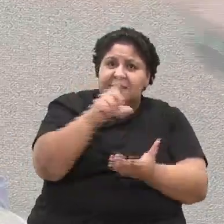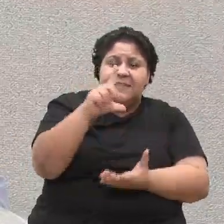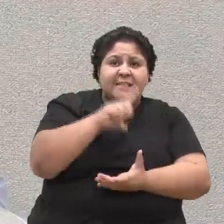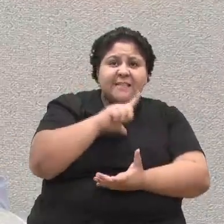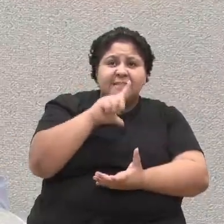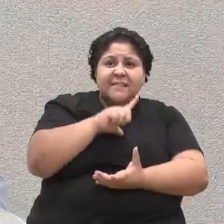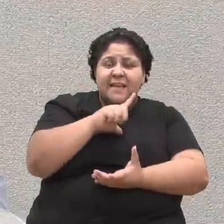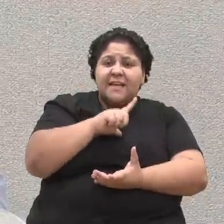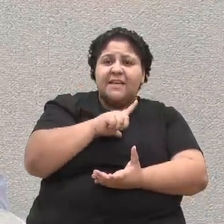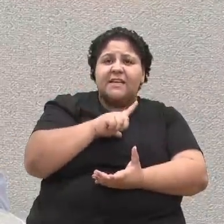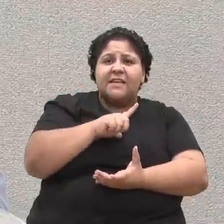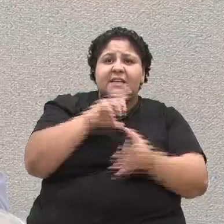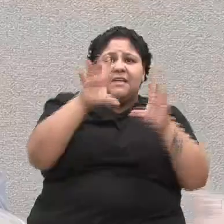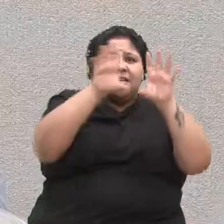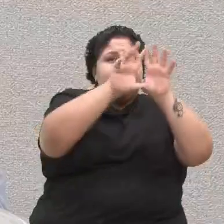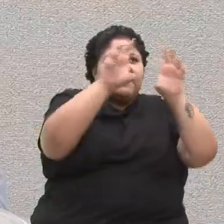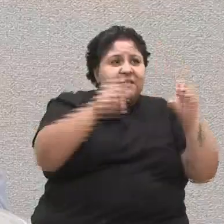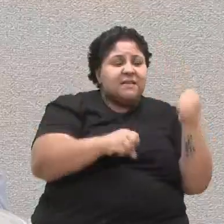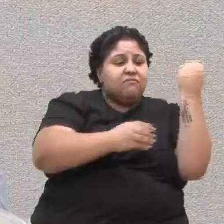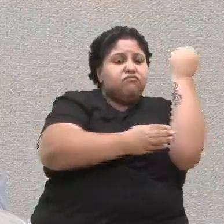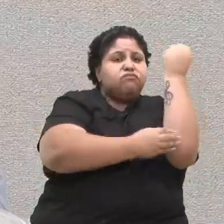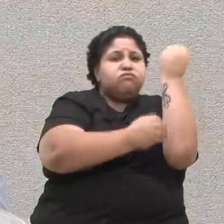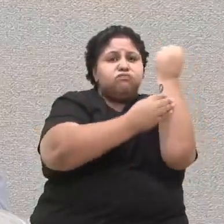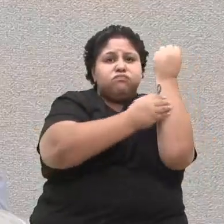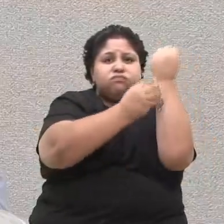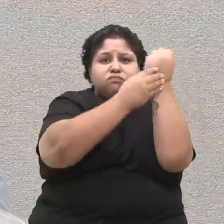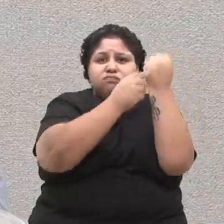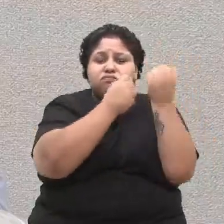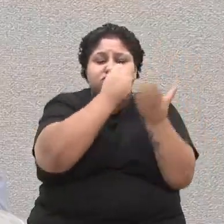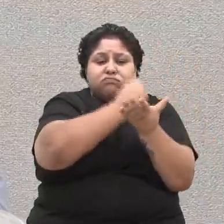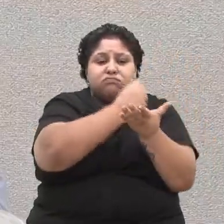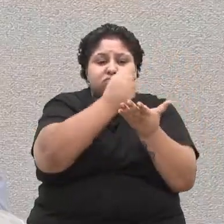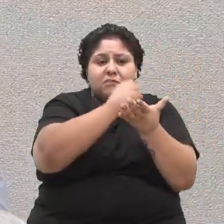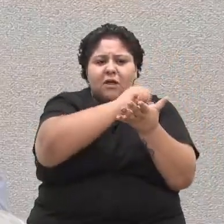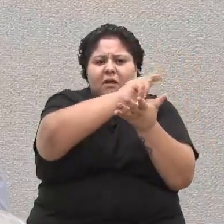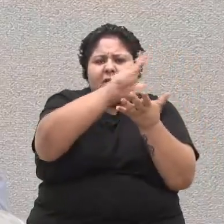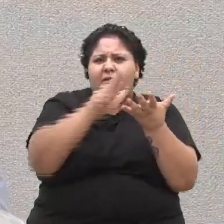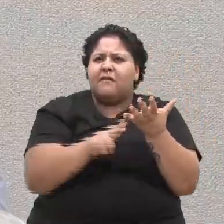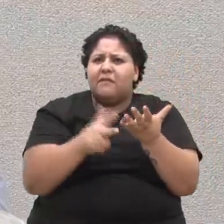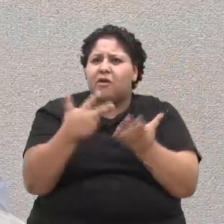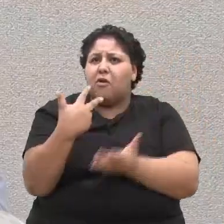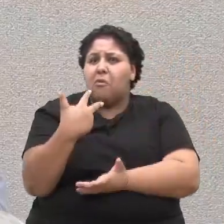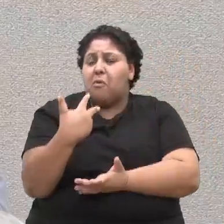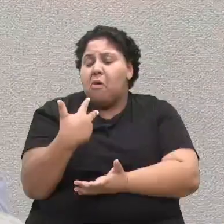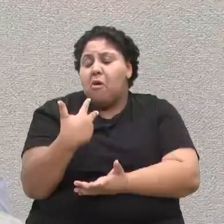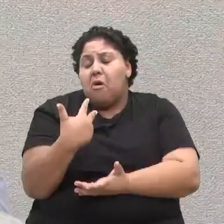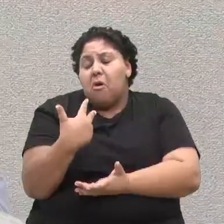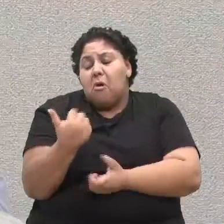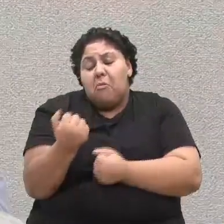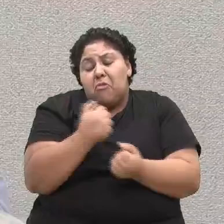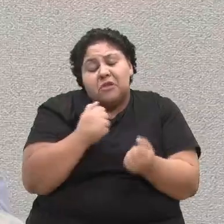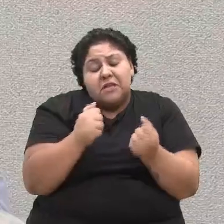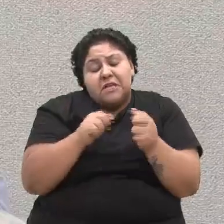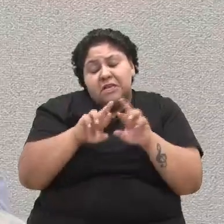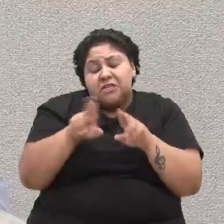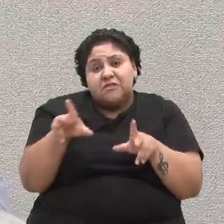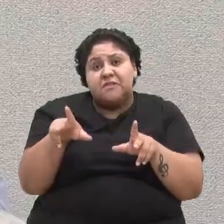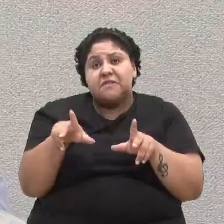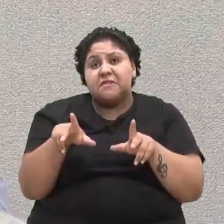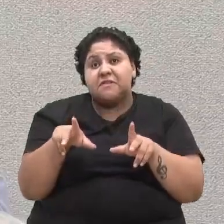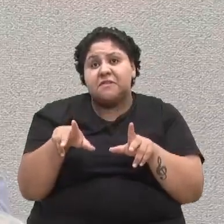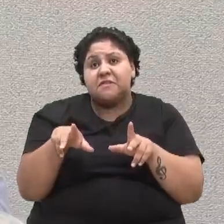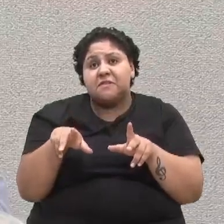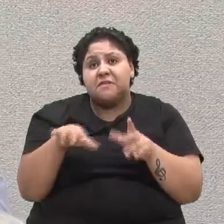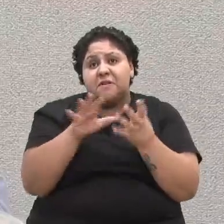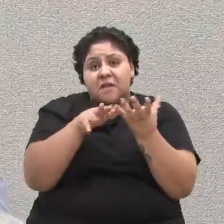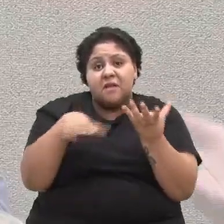contrato para outro, contrato para outro, quando poderia não ser assim. Poderia ser mudado. A Codeca, se está na frente